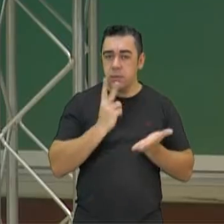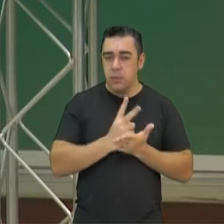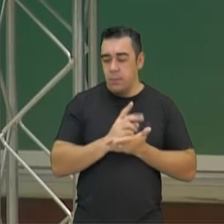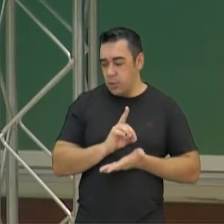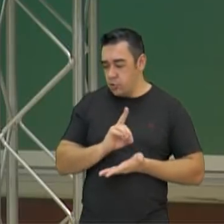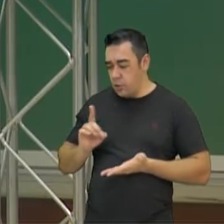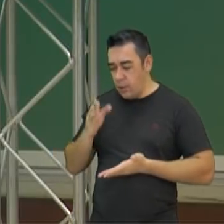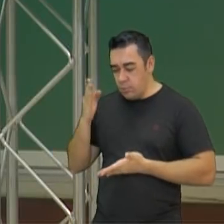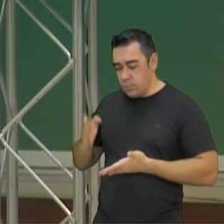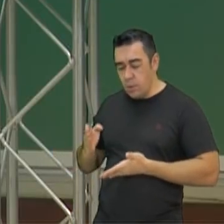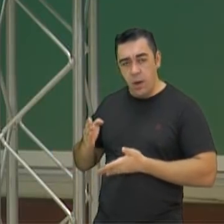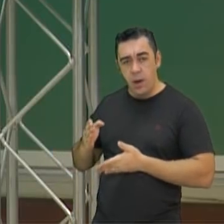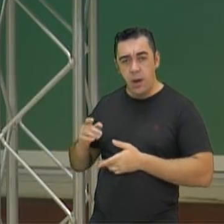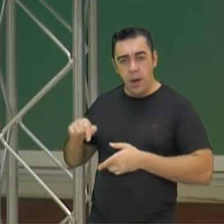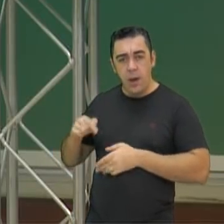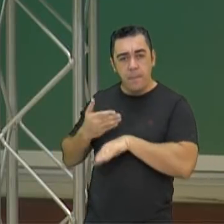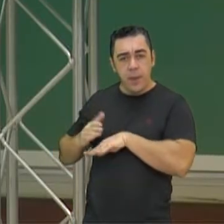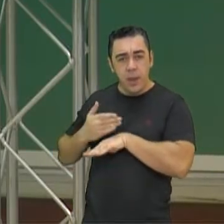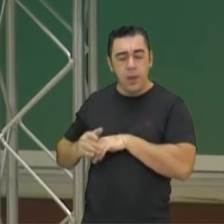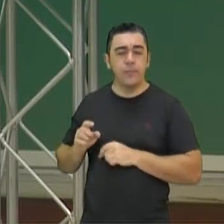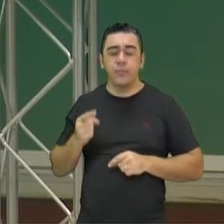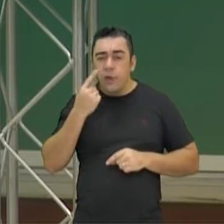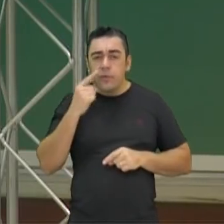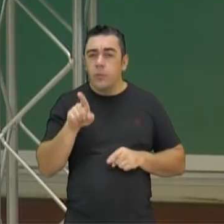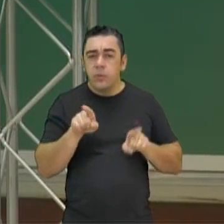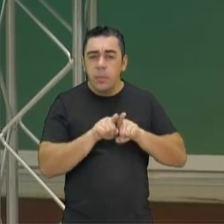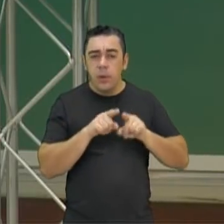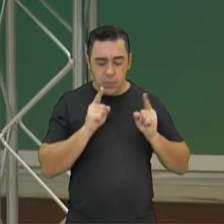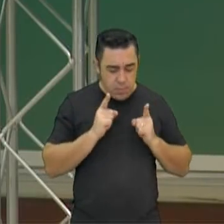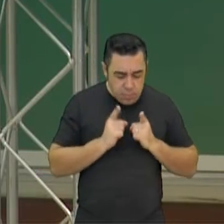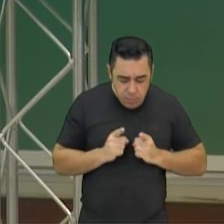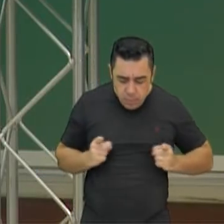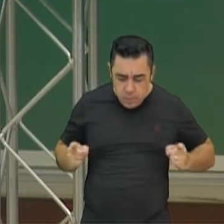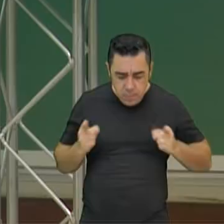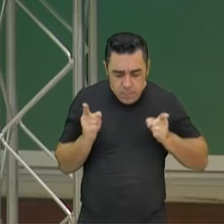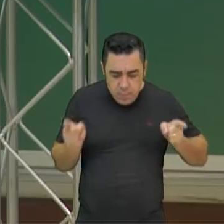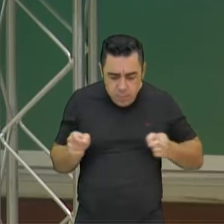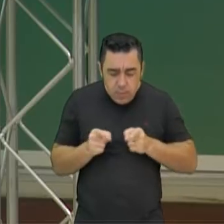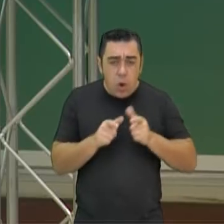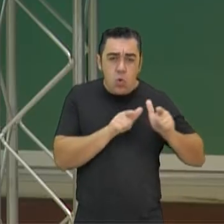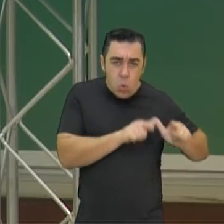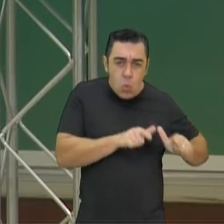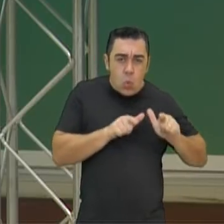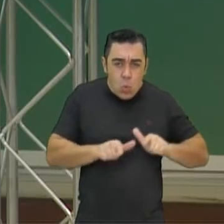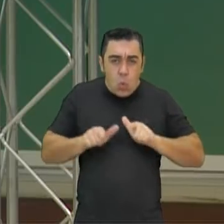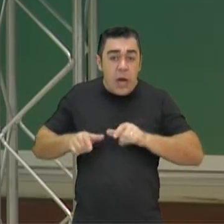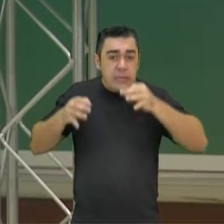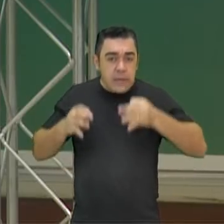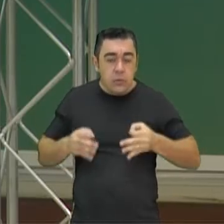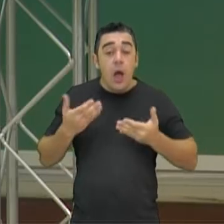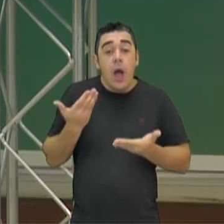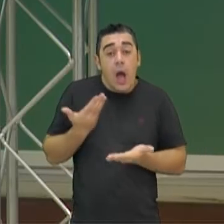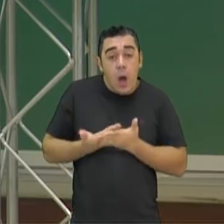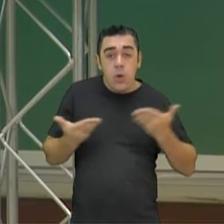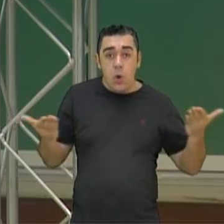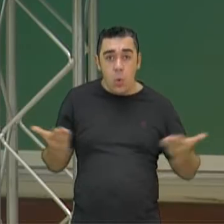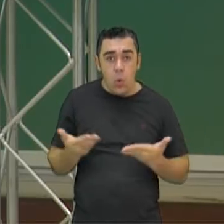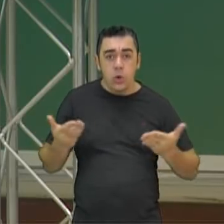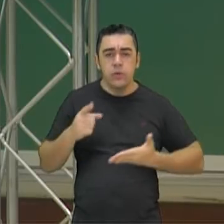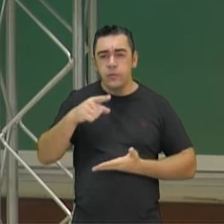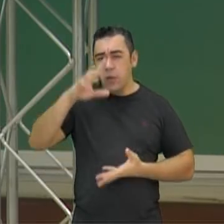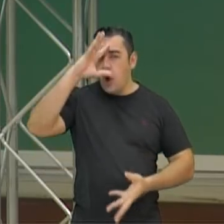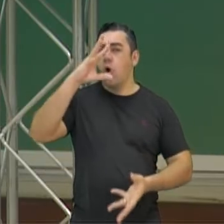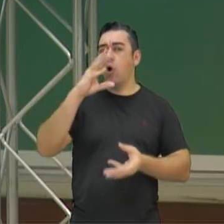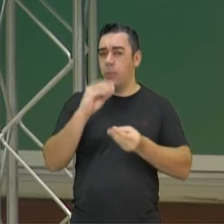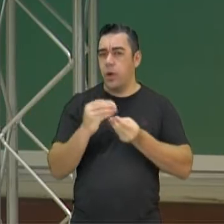direito e vimos a posição de cada pecinha no tabuleiro. Então, eu acho assim que a aula de hoje não tem como você não